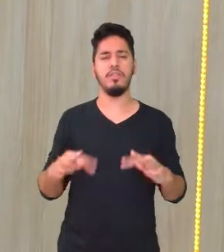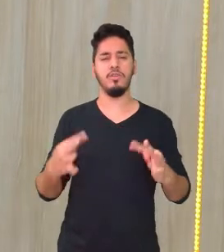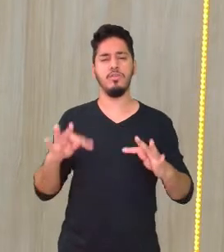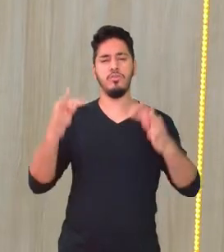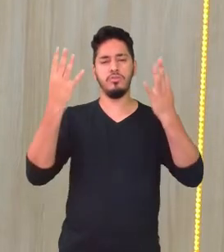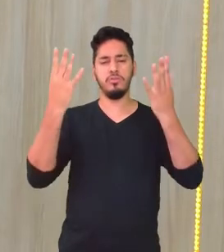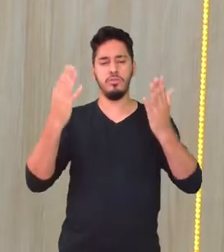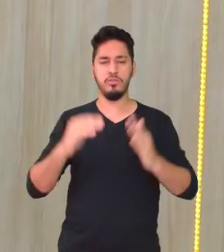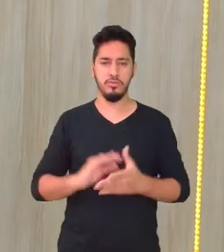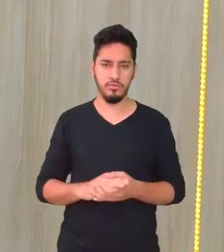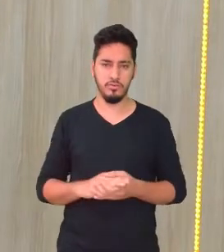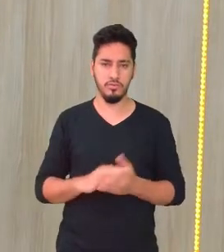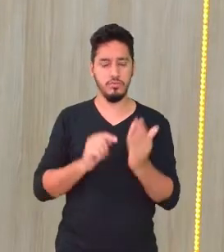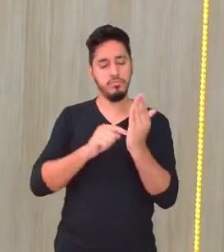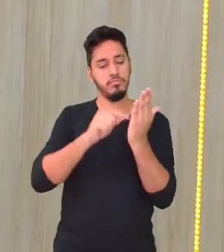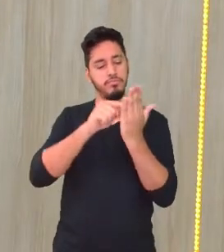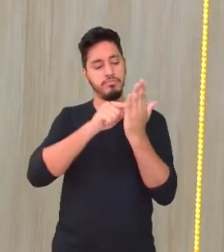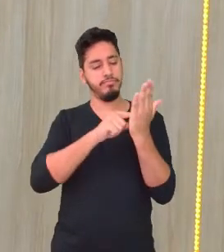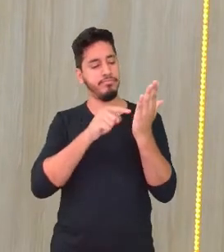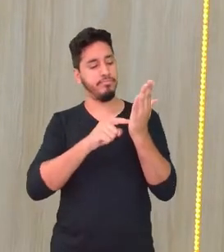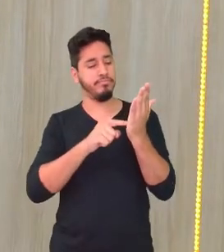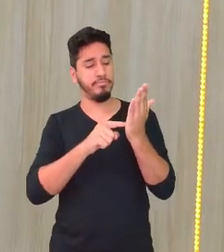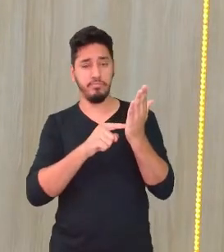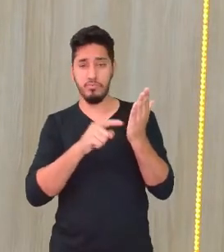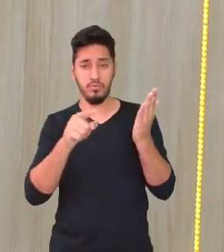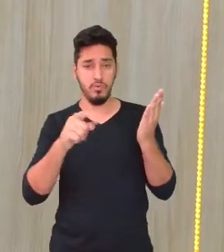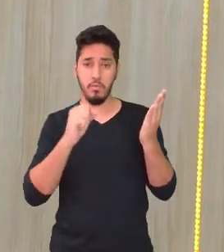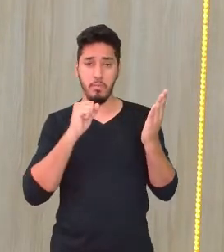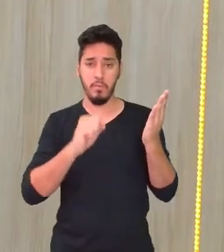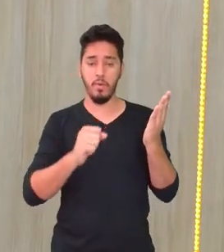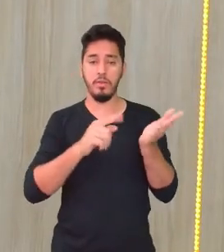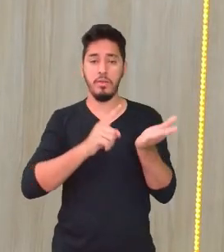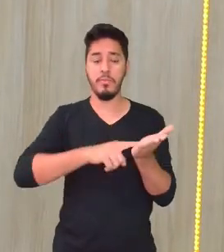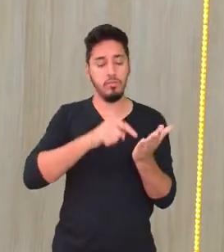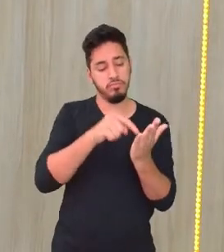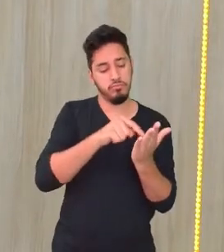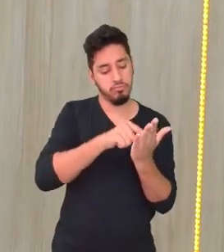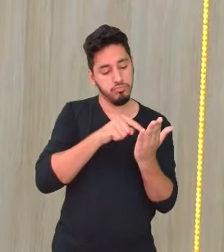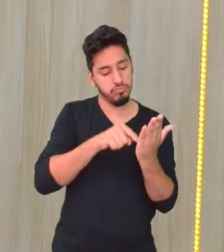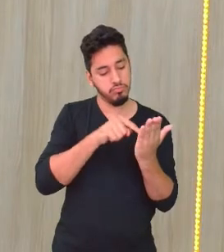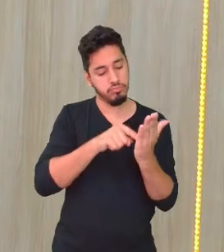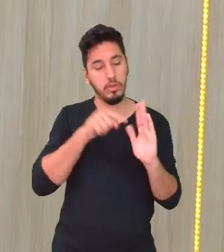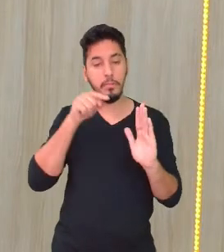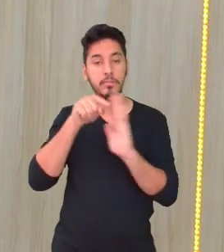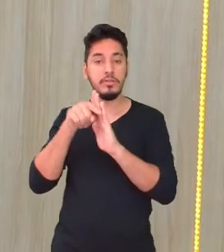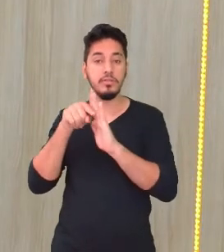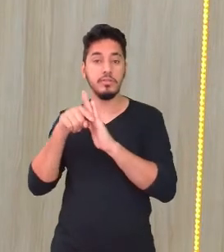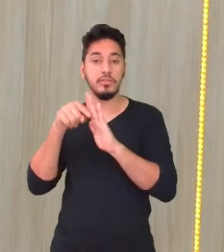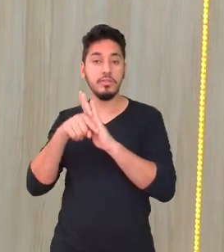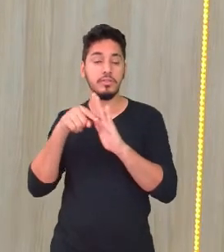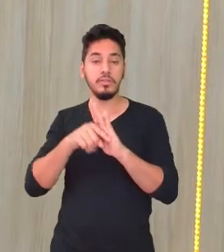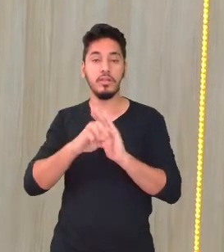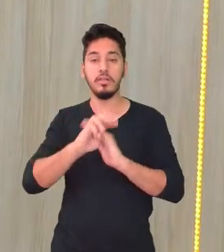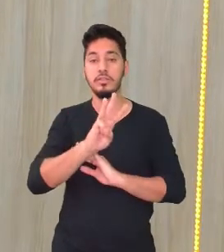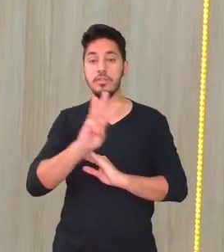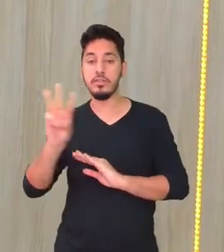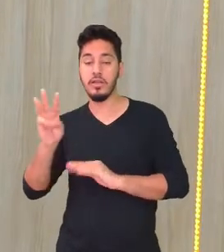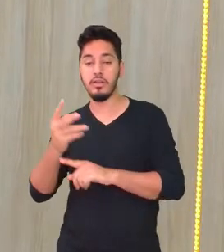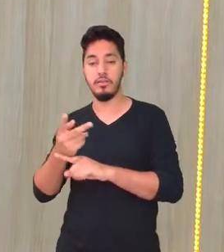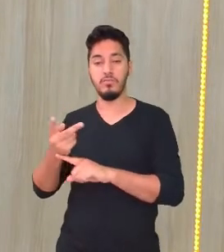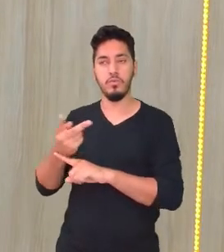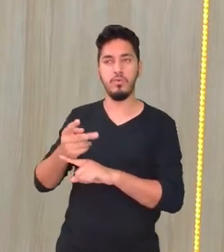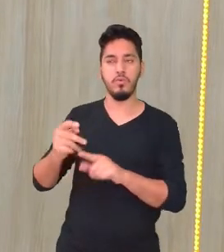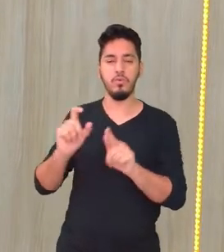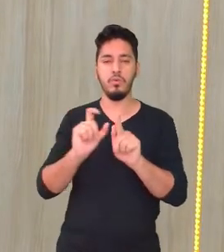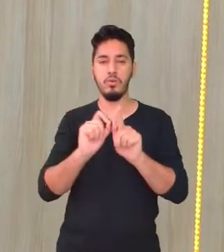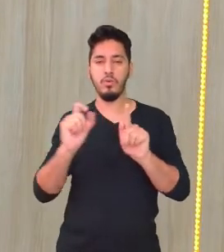por exemplo, com acesso à internet, todo mundo pode, na palma da sua mão, pesquisar, né, em sites de busca, como o